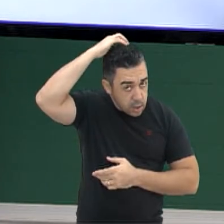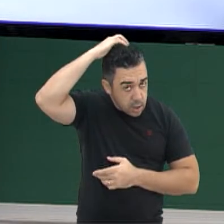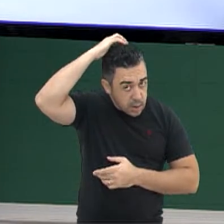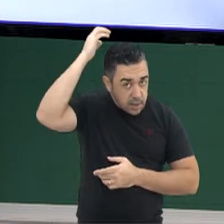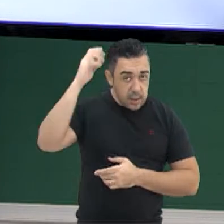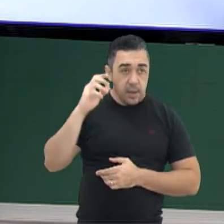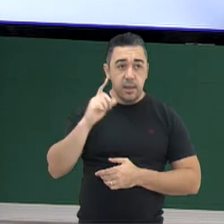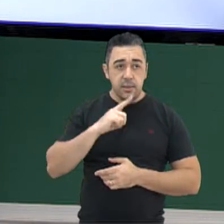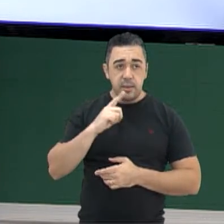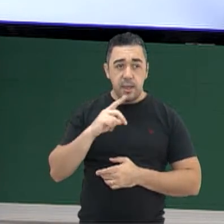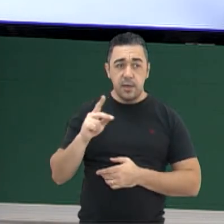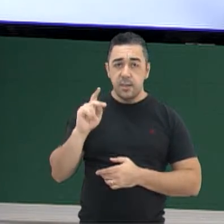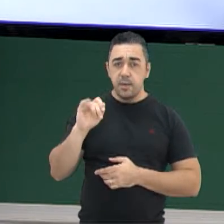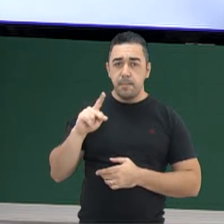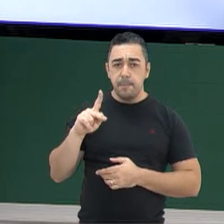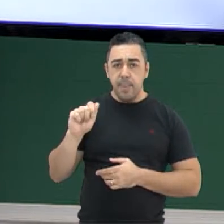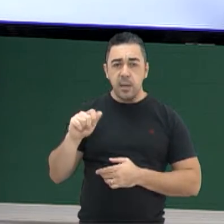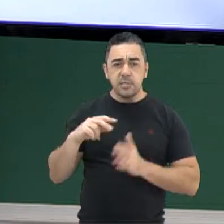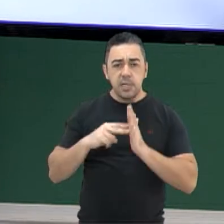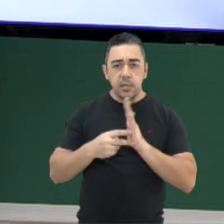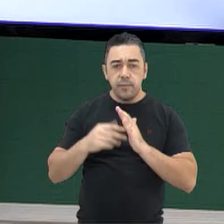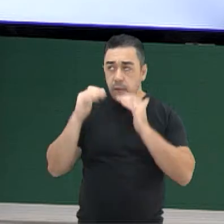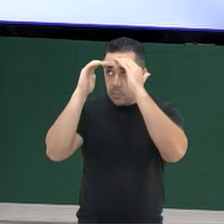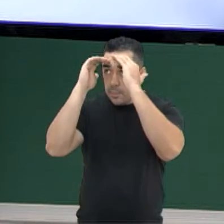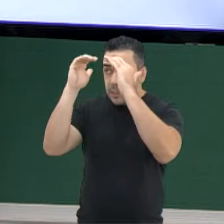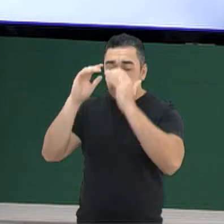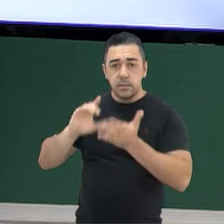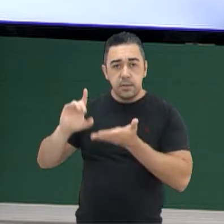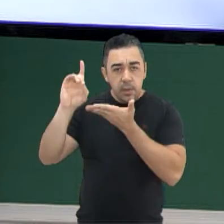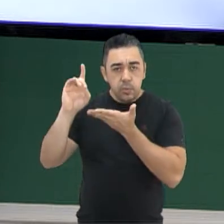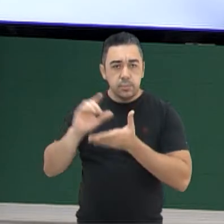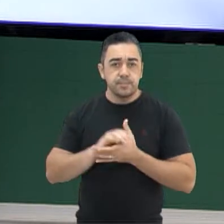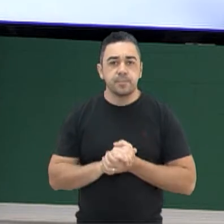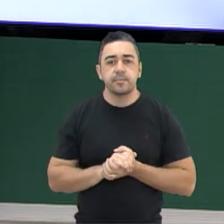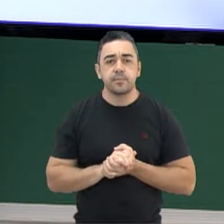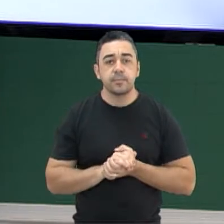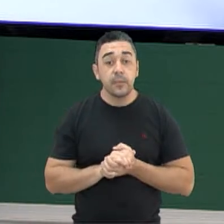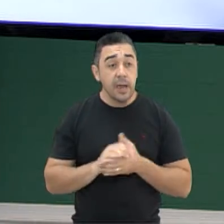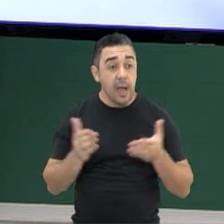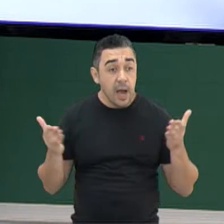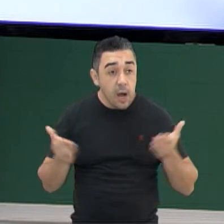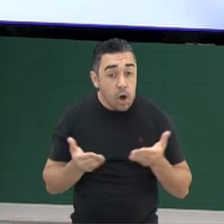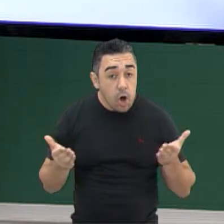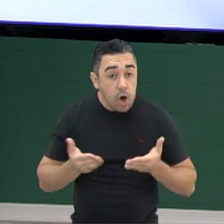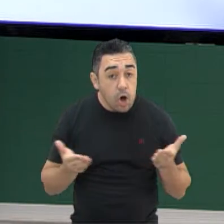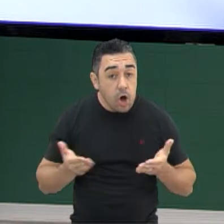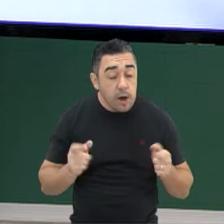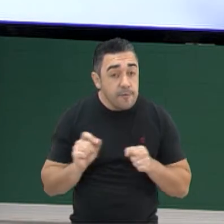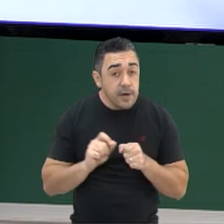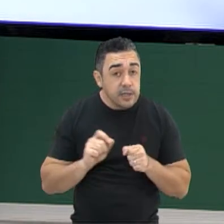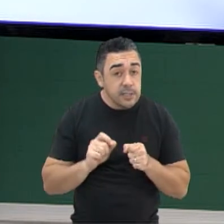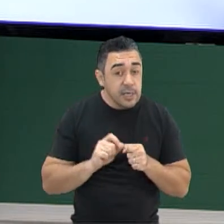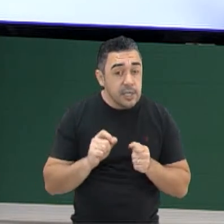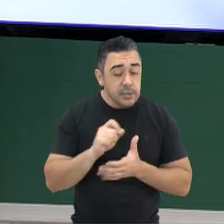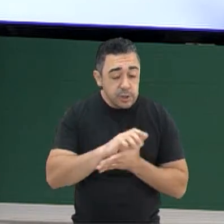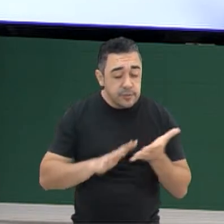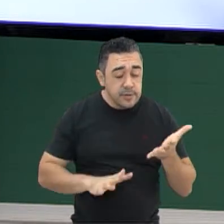a cabeça, que significa submissão às leis de Deus. Agora nós vamos fazer